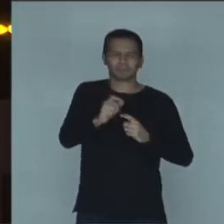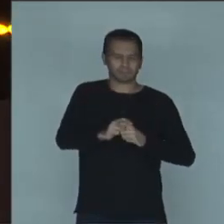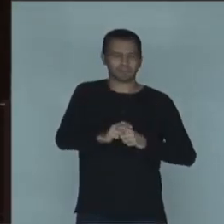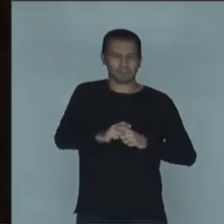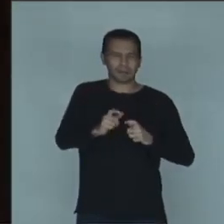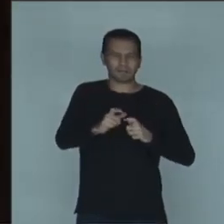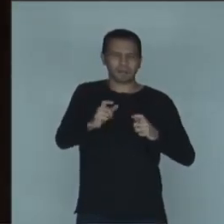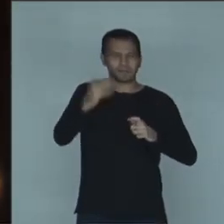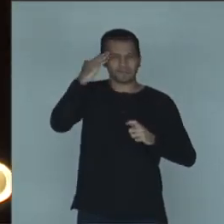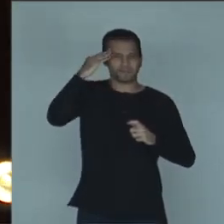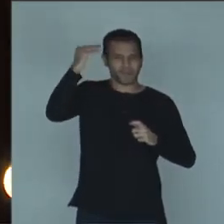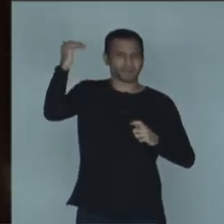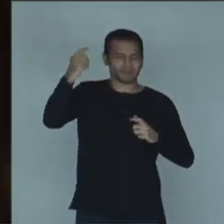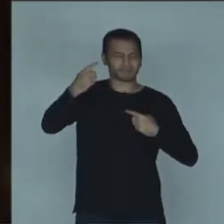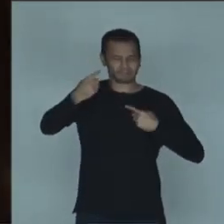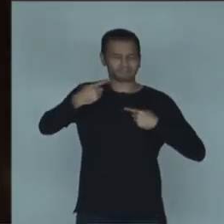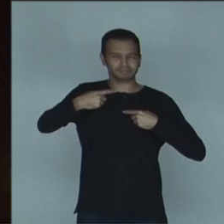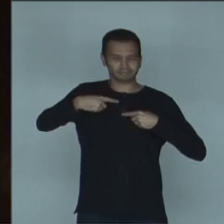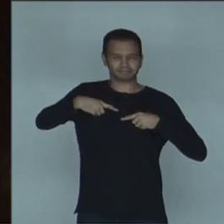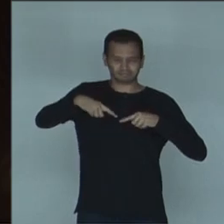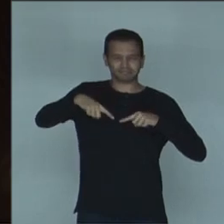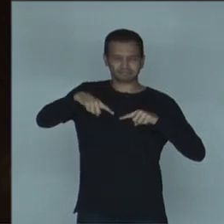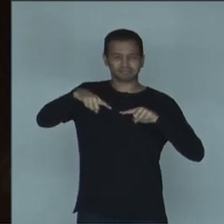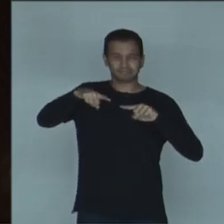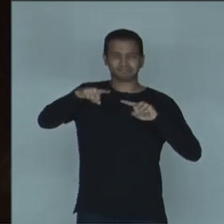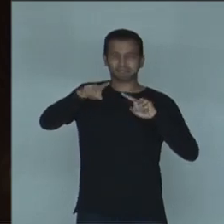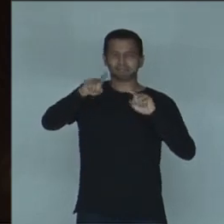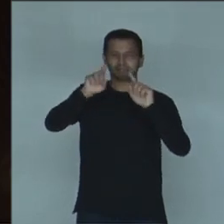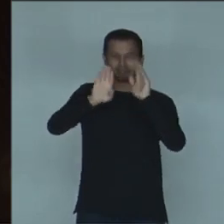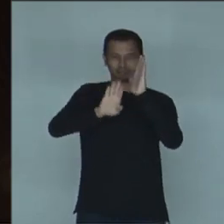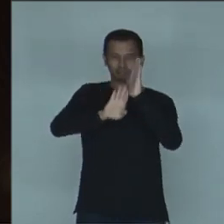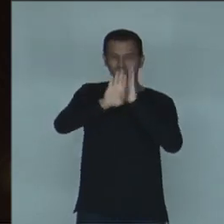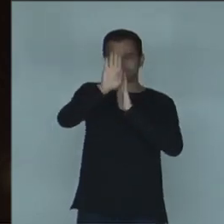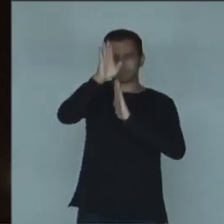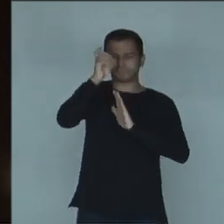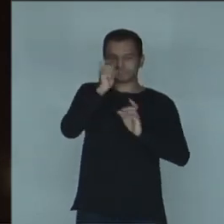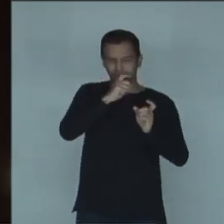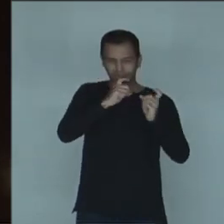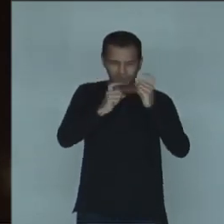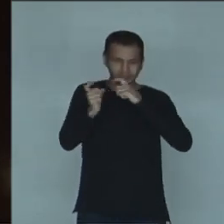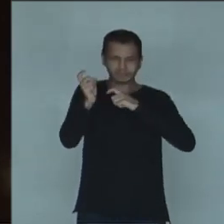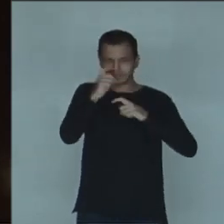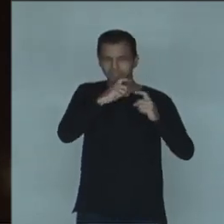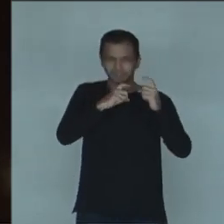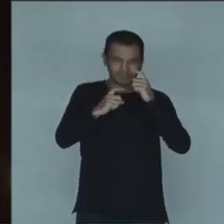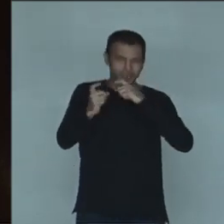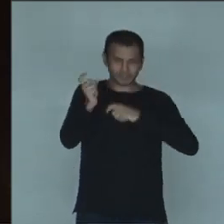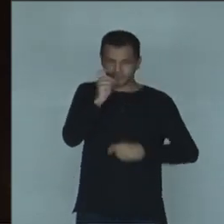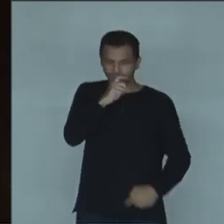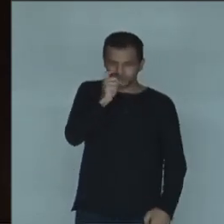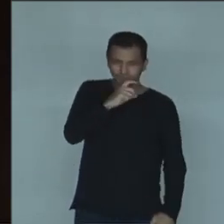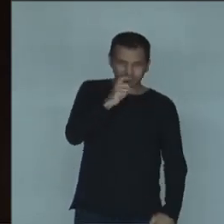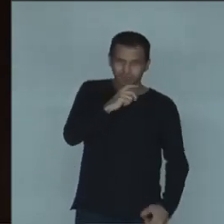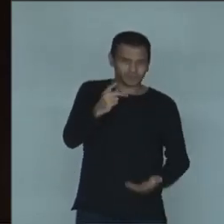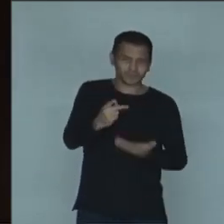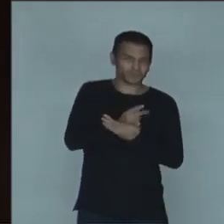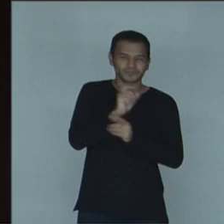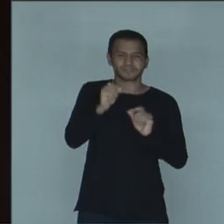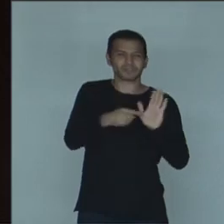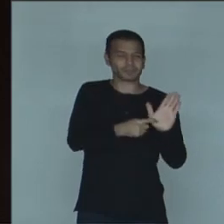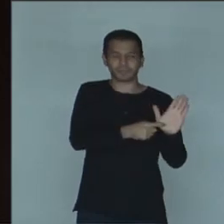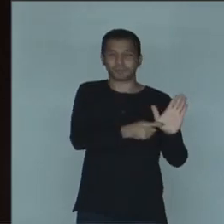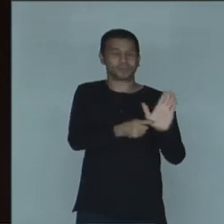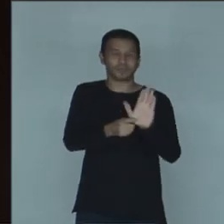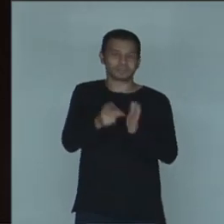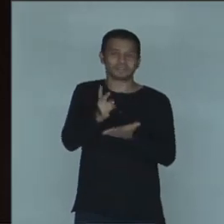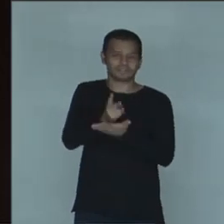crescer vivendo uma mentira mais Mentira você vai ter que contar e para não